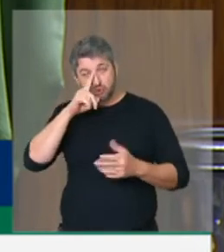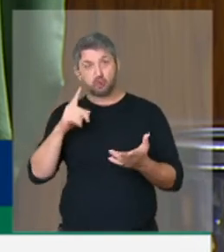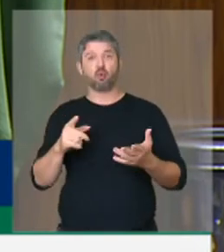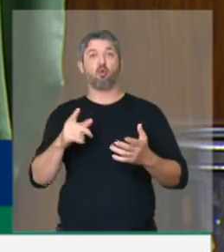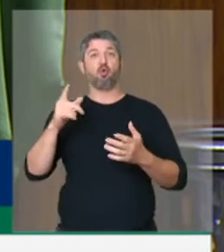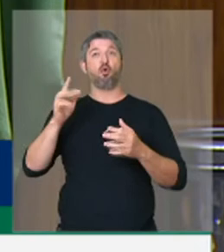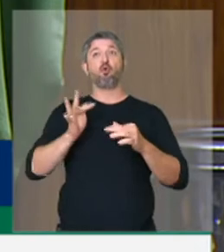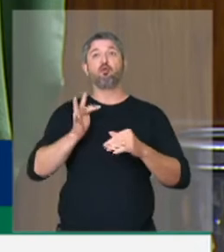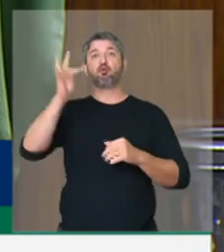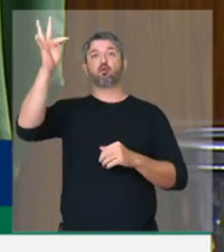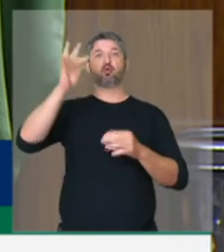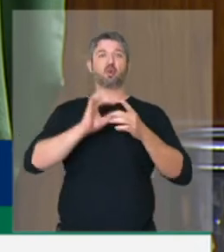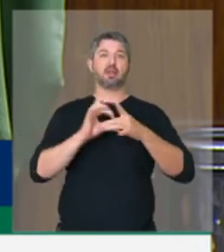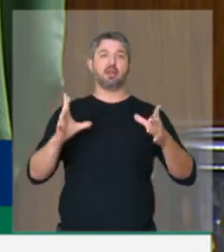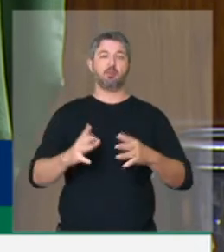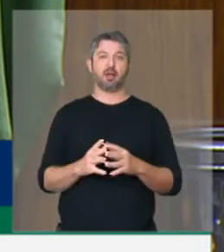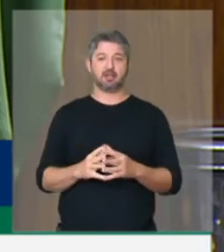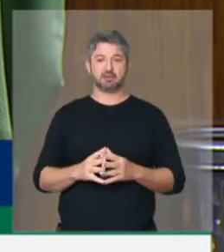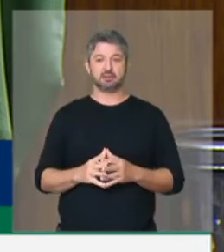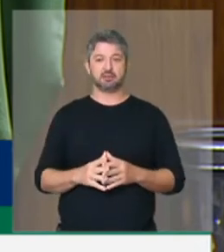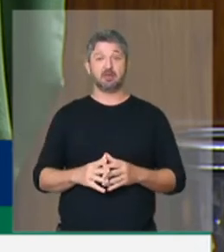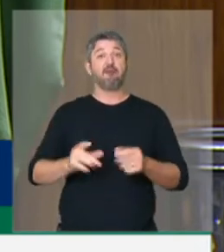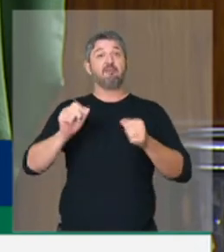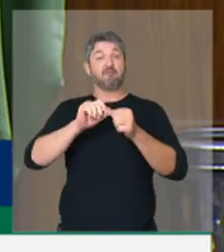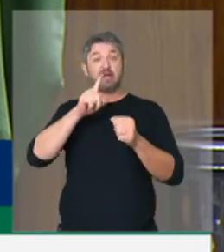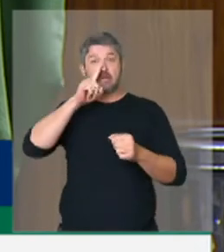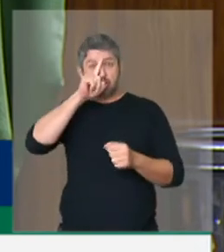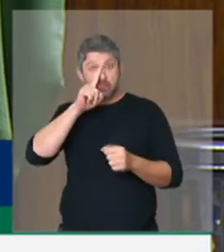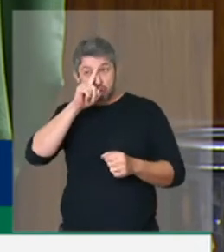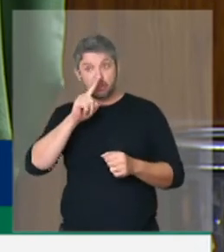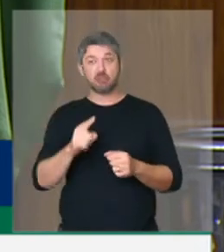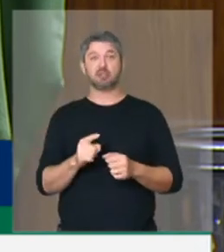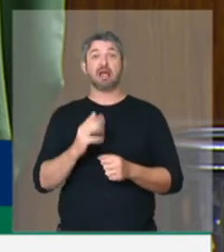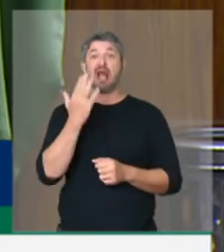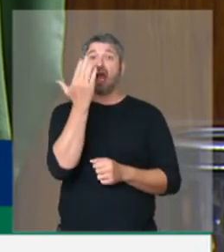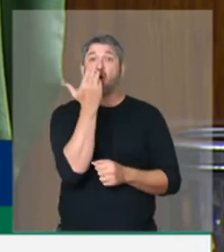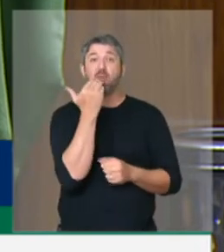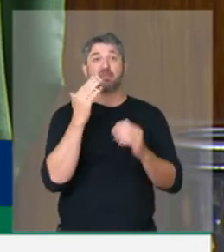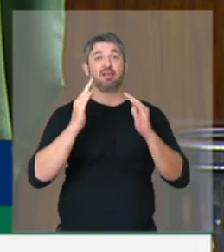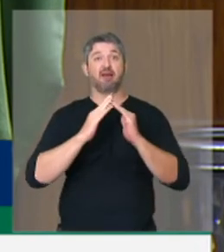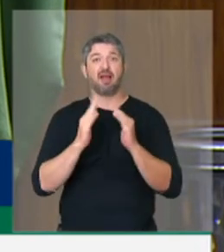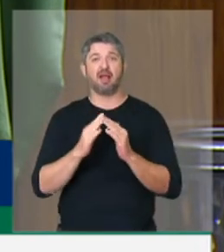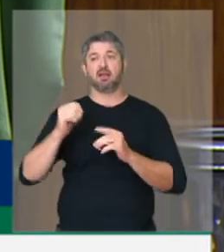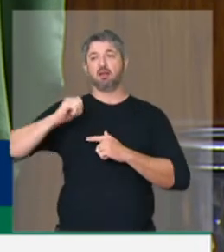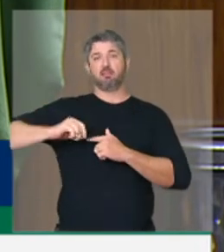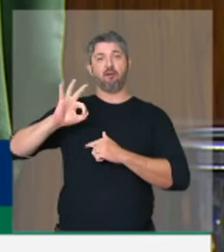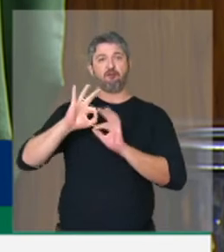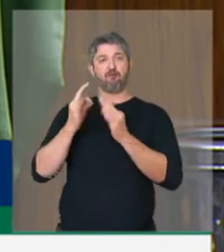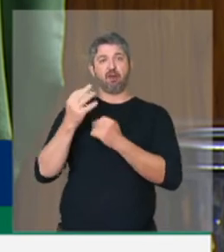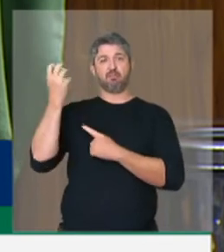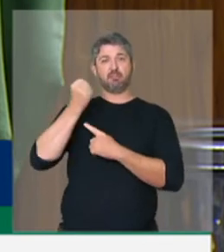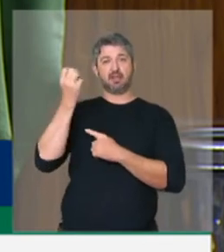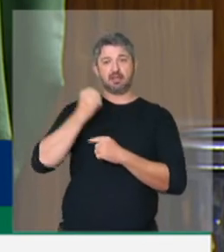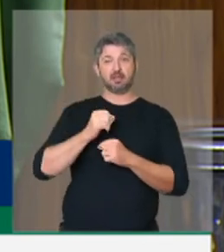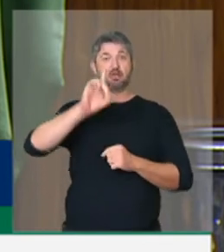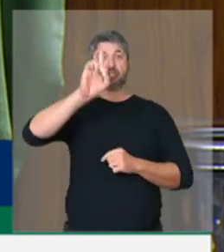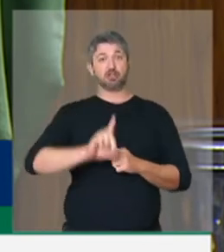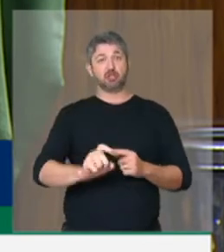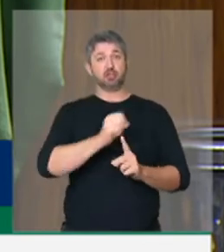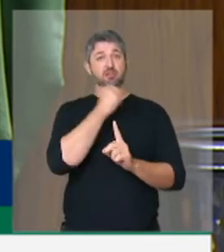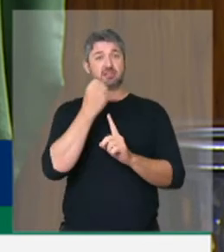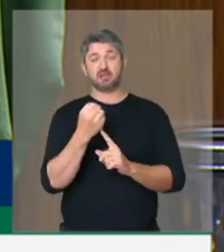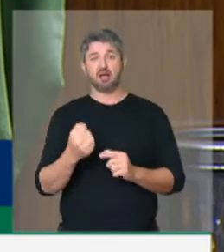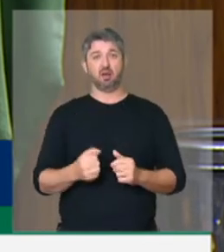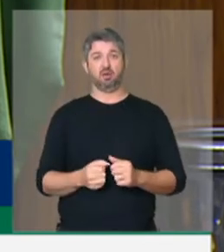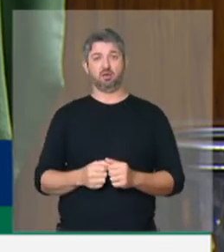futuro da nossa democracia, ele coloca em risco o pão em casa, o Bolsa Família, os direitos sociais,